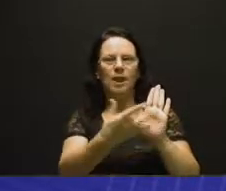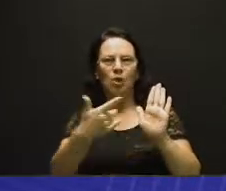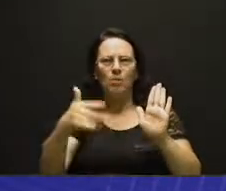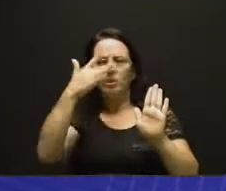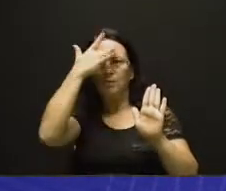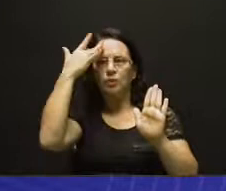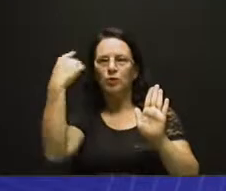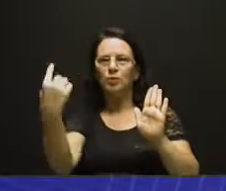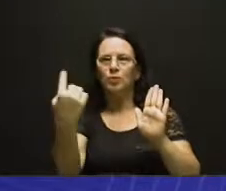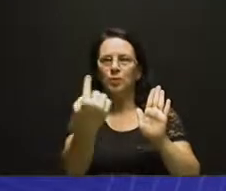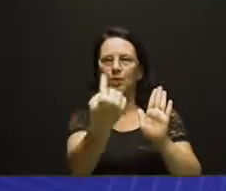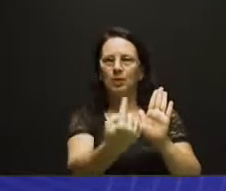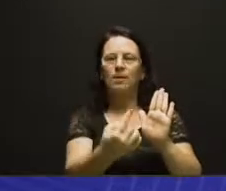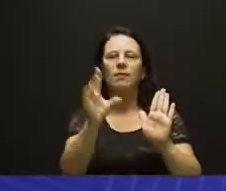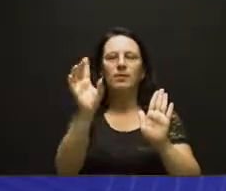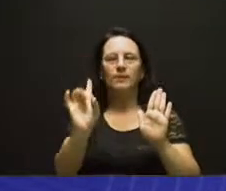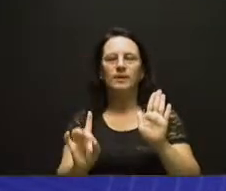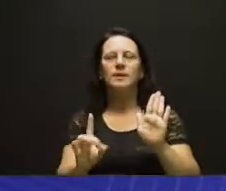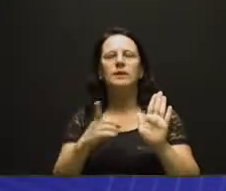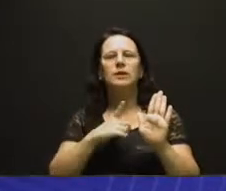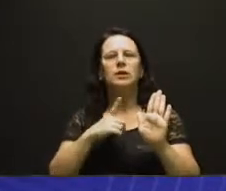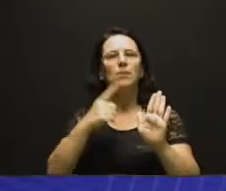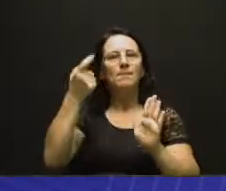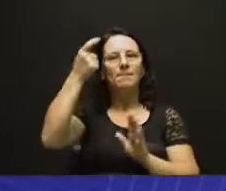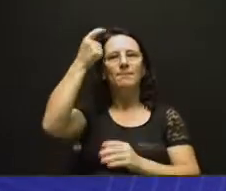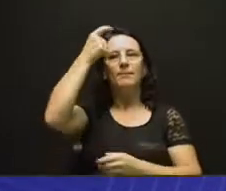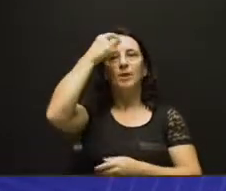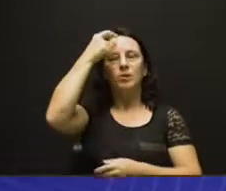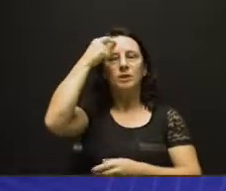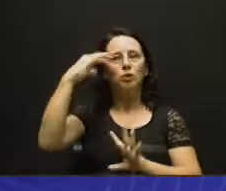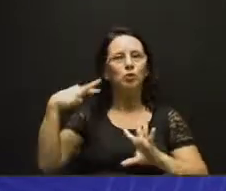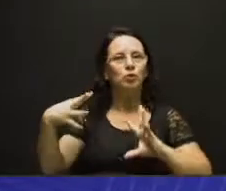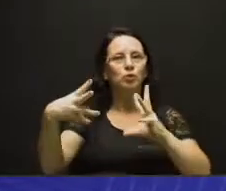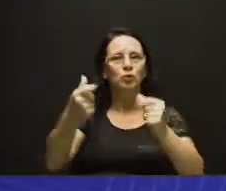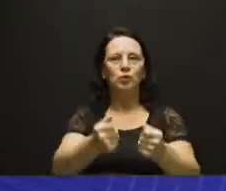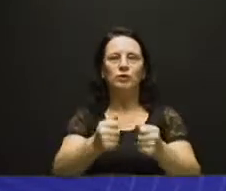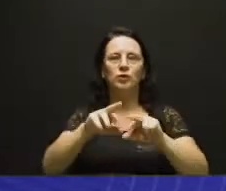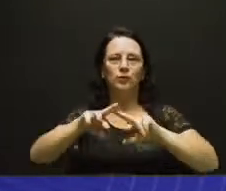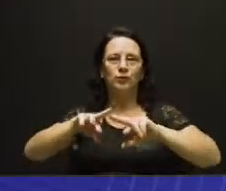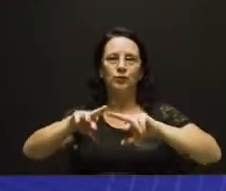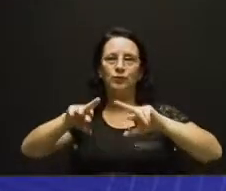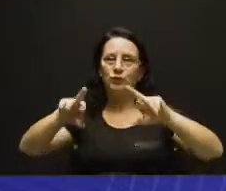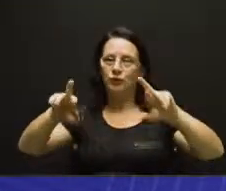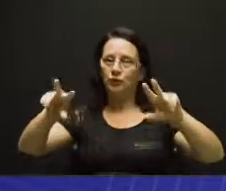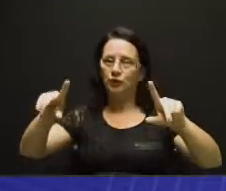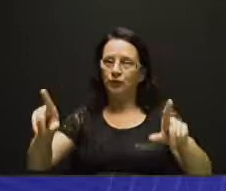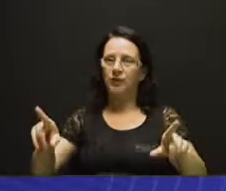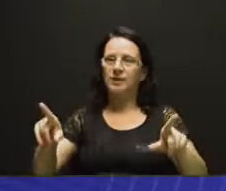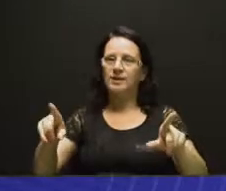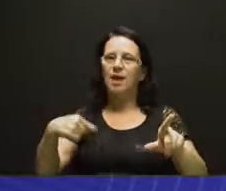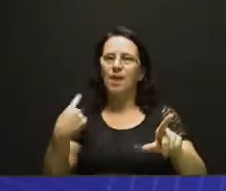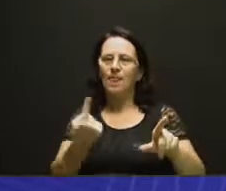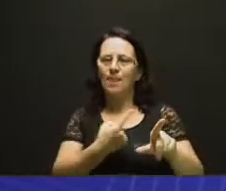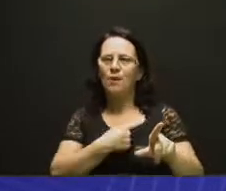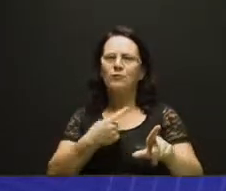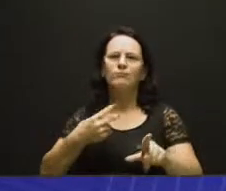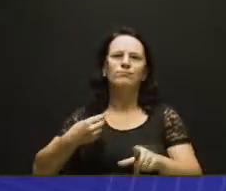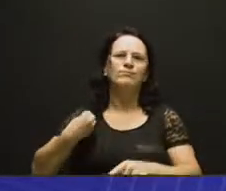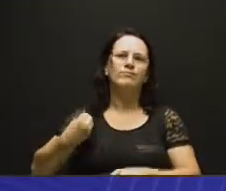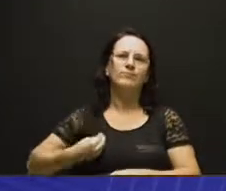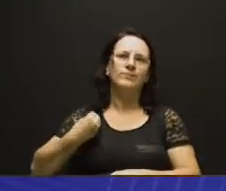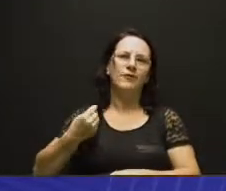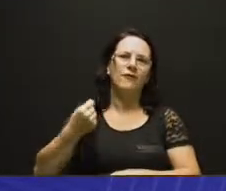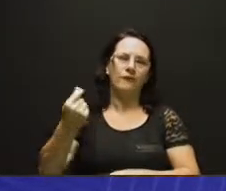isoladamente ea gente tem que ter essa consciência de que todos somos diferentes entre si todos vamos ter deficiências ao longo da vida isso é